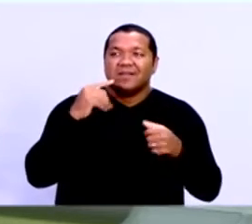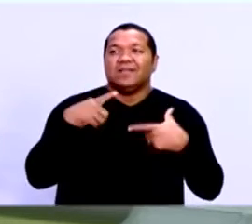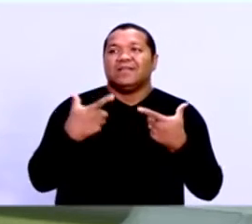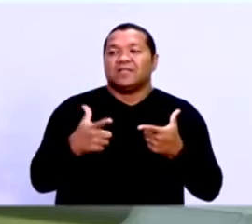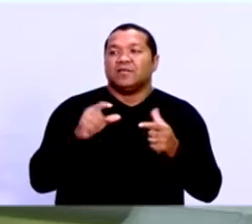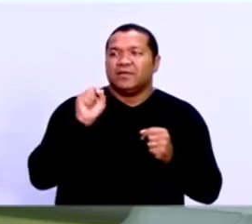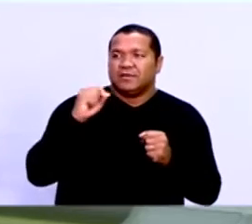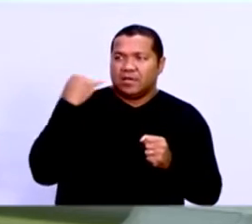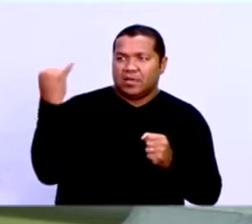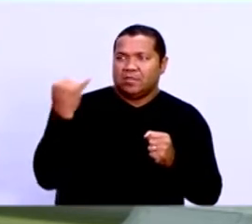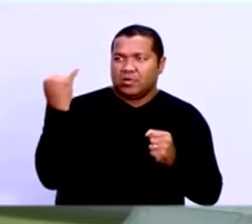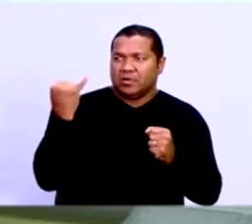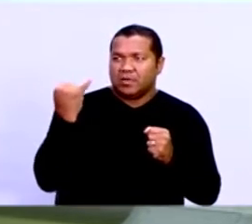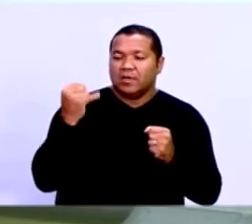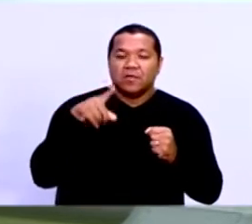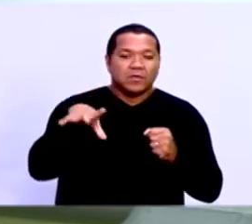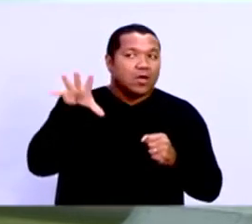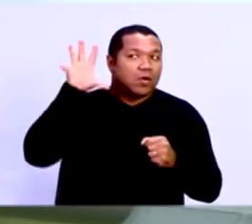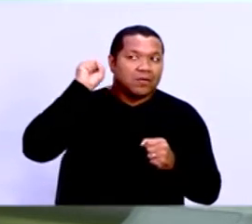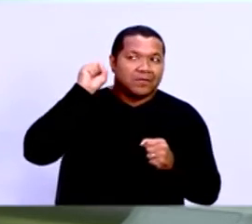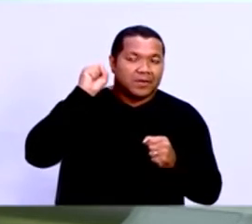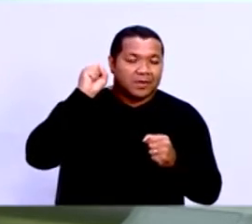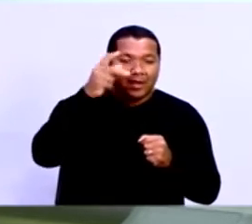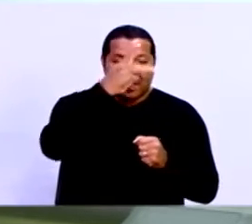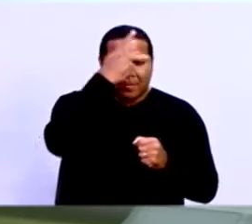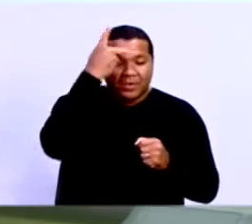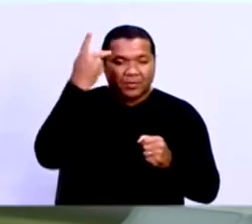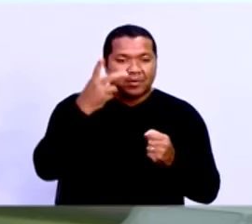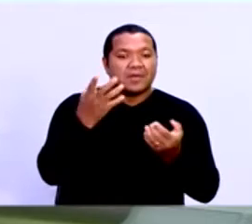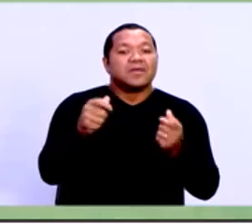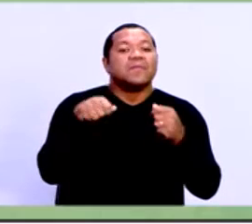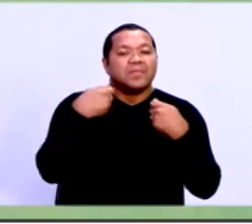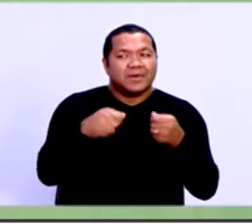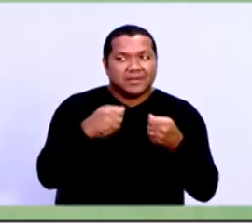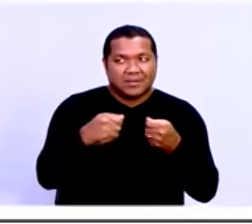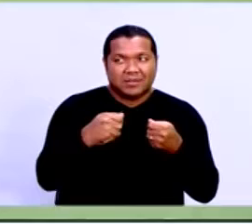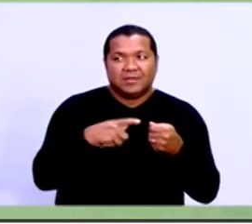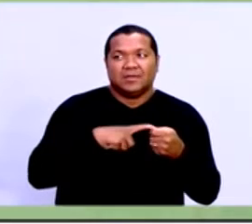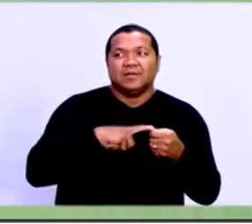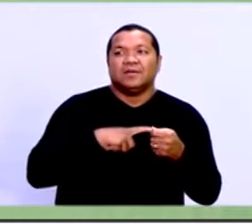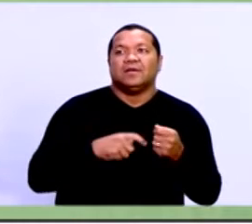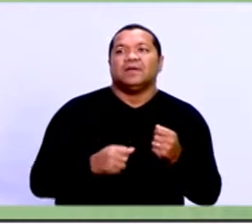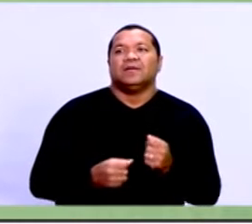importante ouvir o cliente e entender o que ele quer